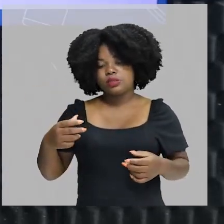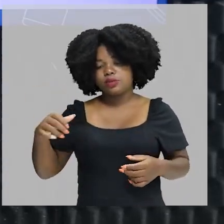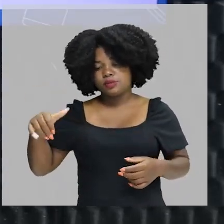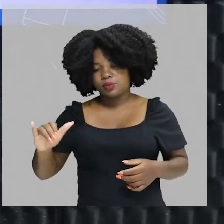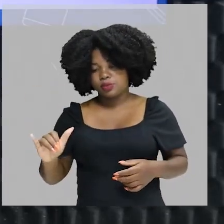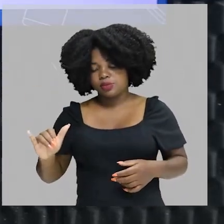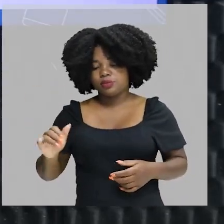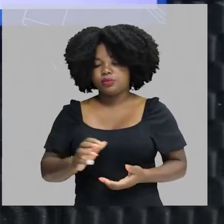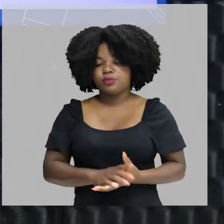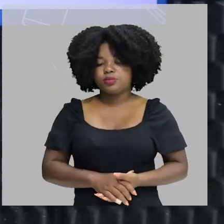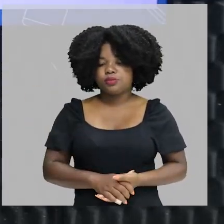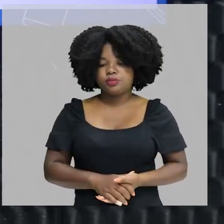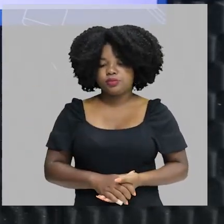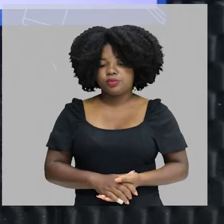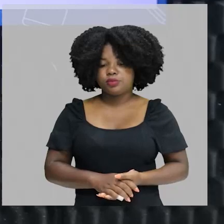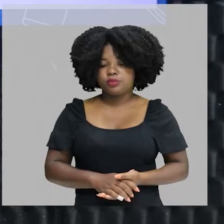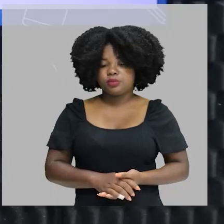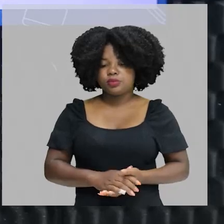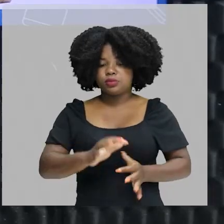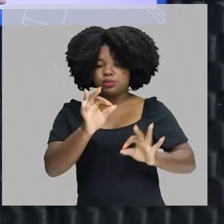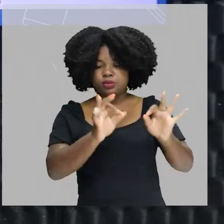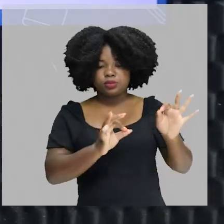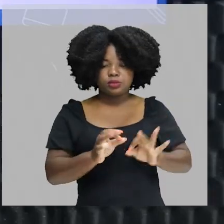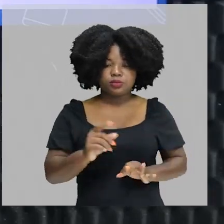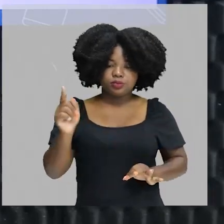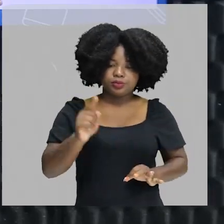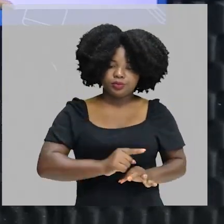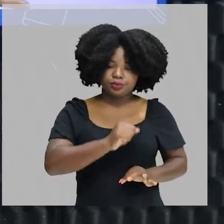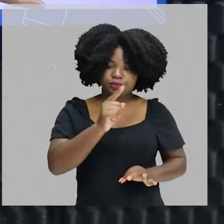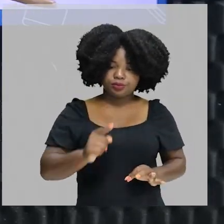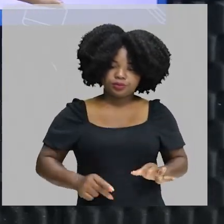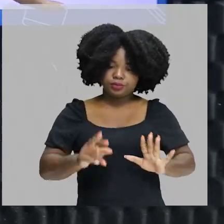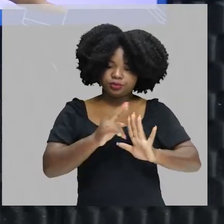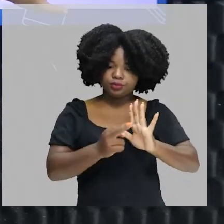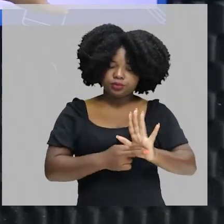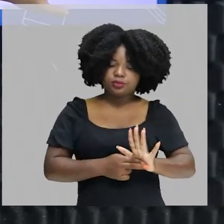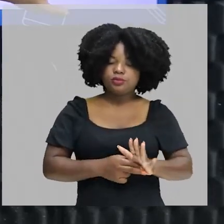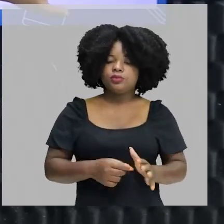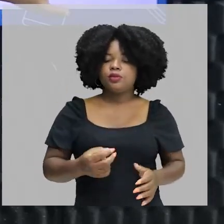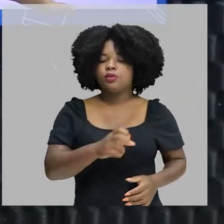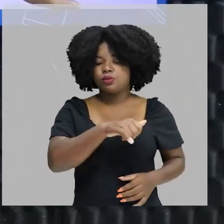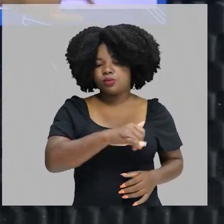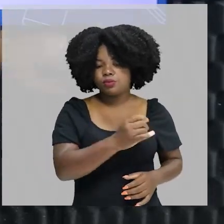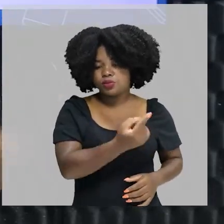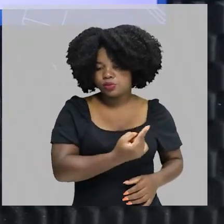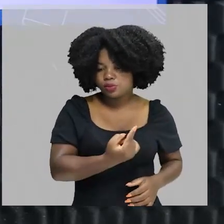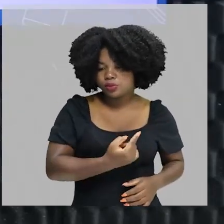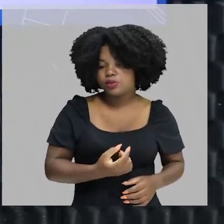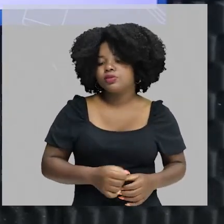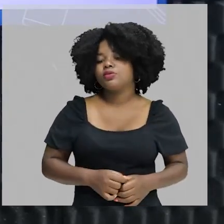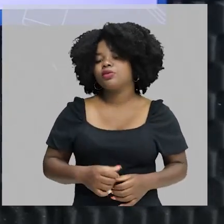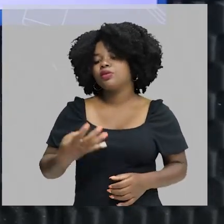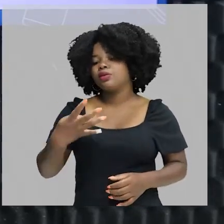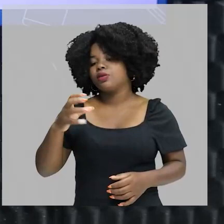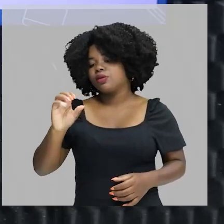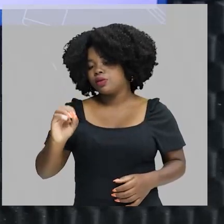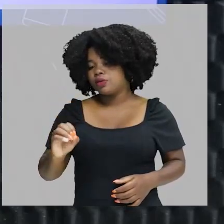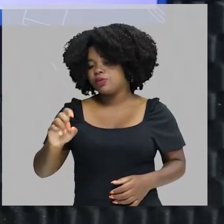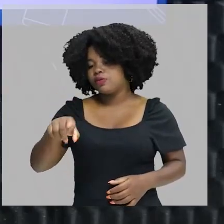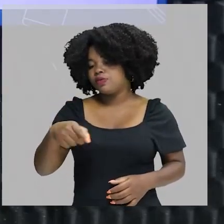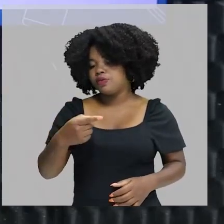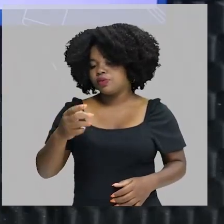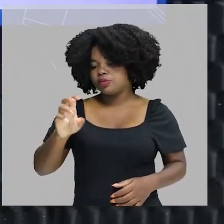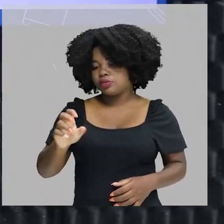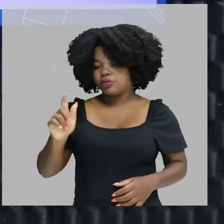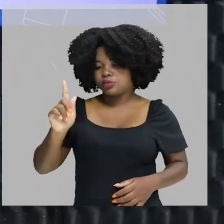Y. Estabelecendo a regra de 3, isolando o Y, quanto ele vai valer? 40,5